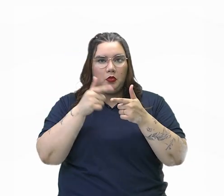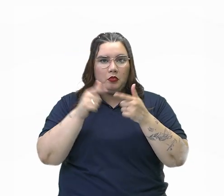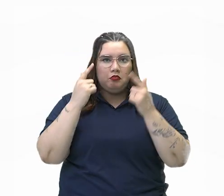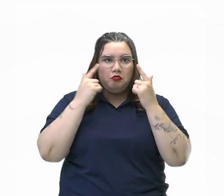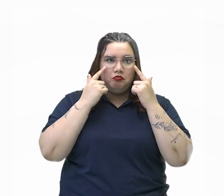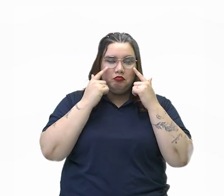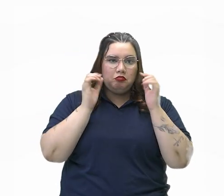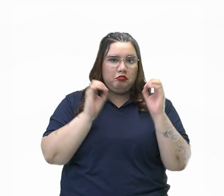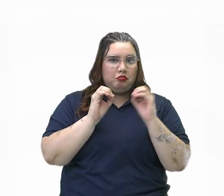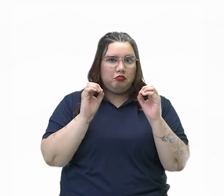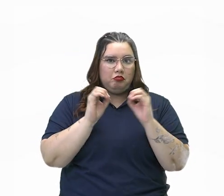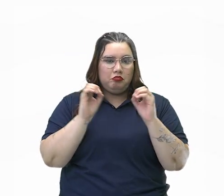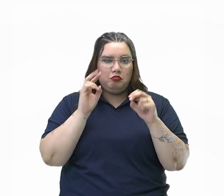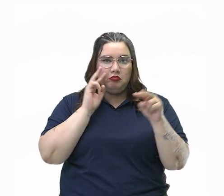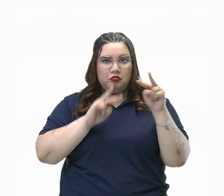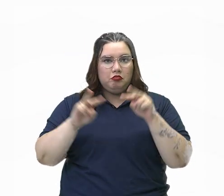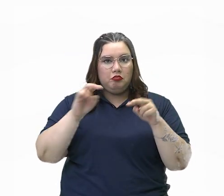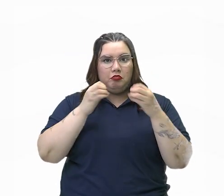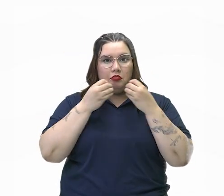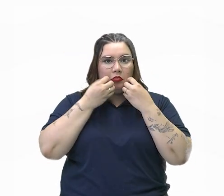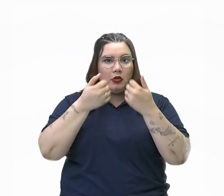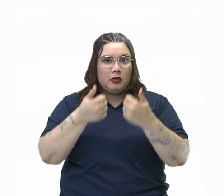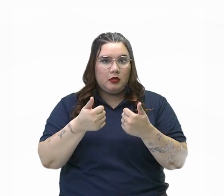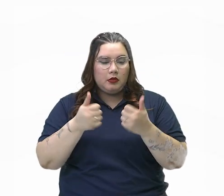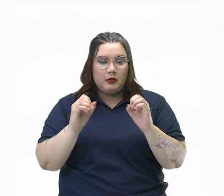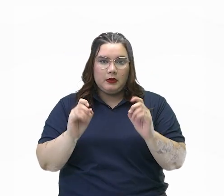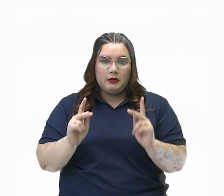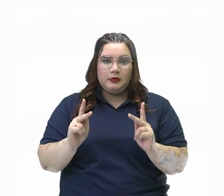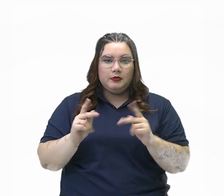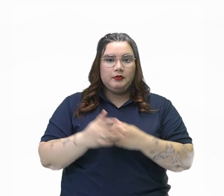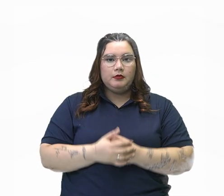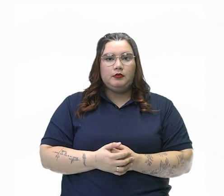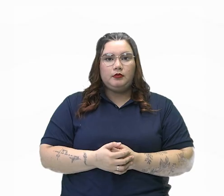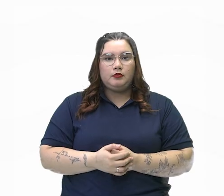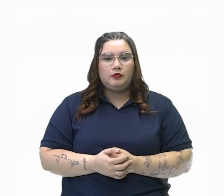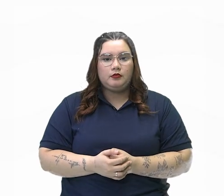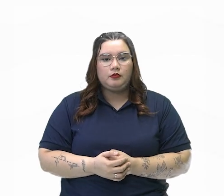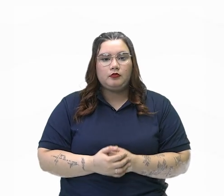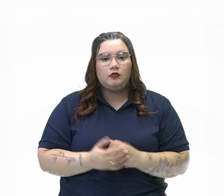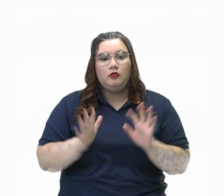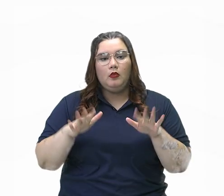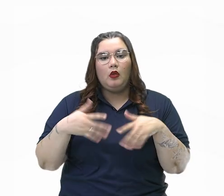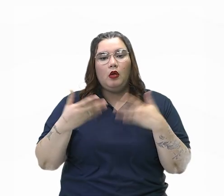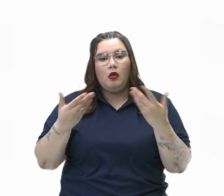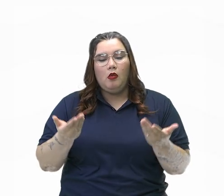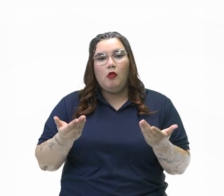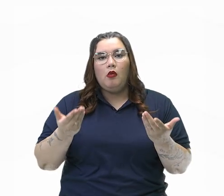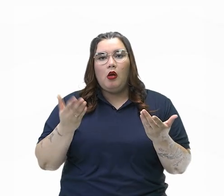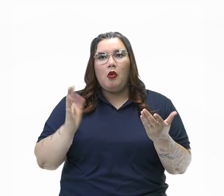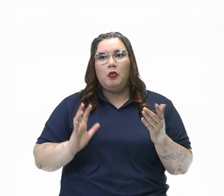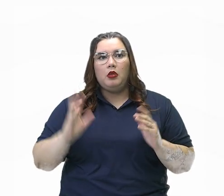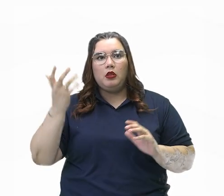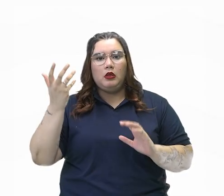o olho normal, que enxerga bem, tá certo? Em situações normais,